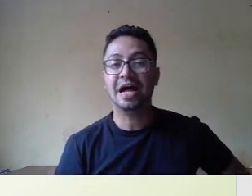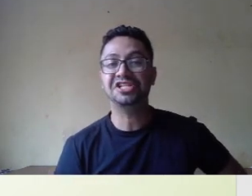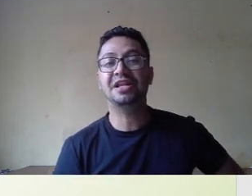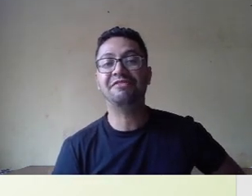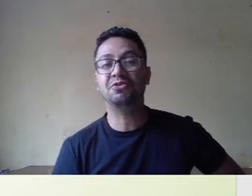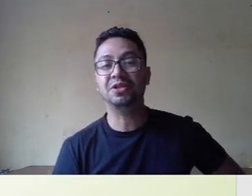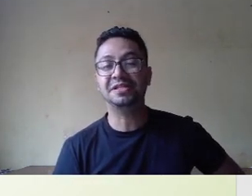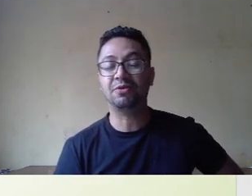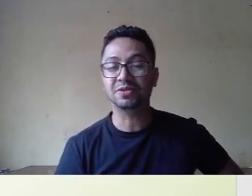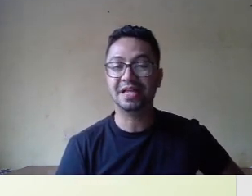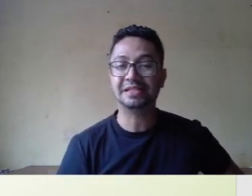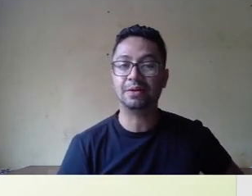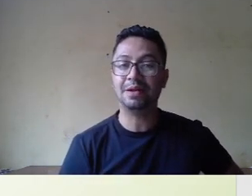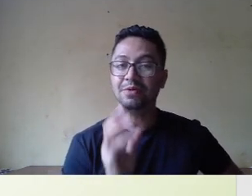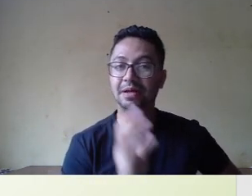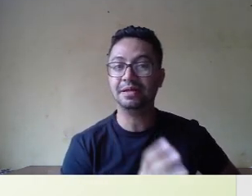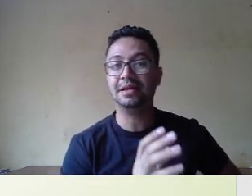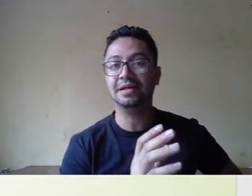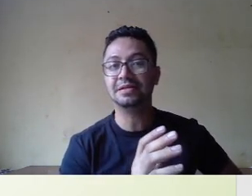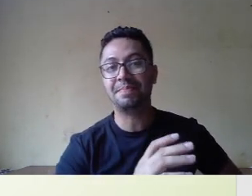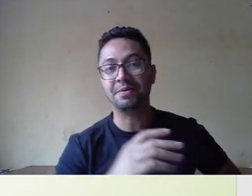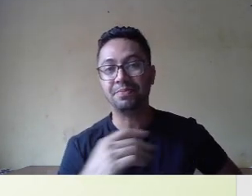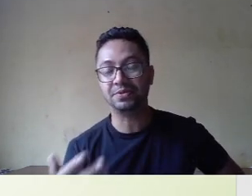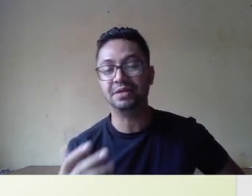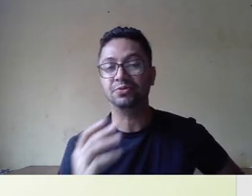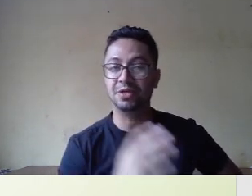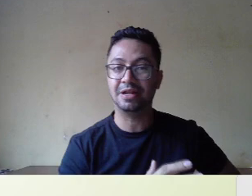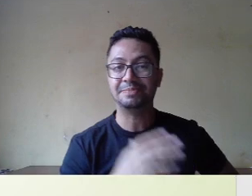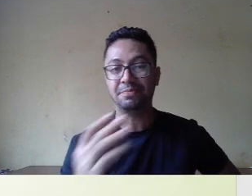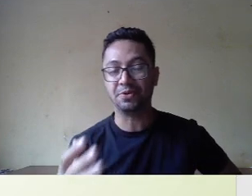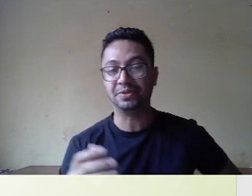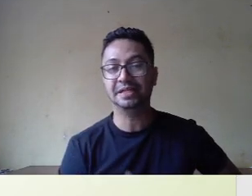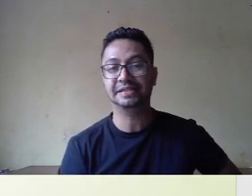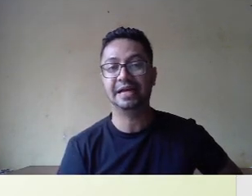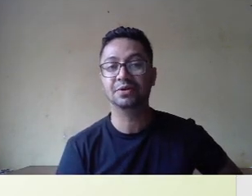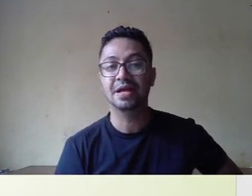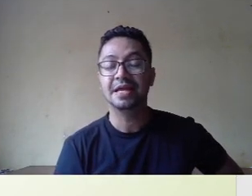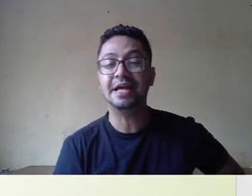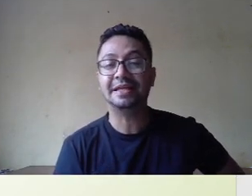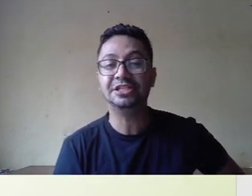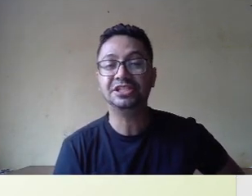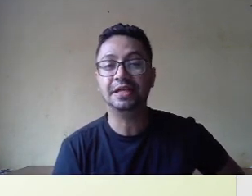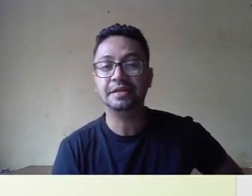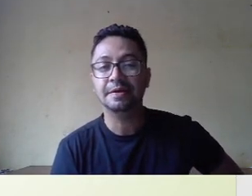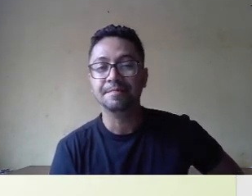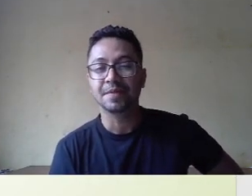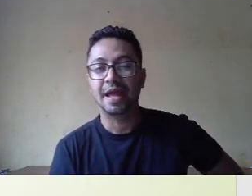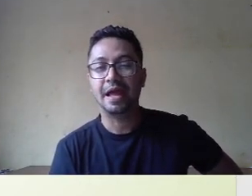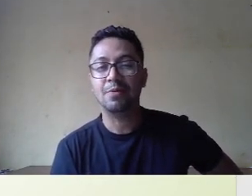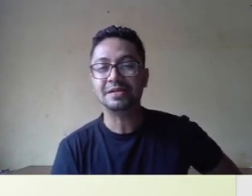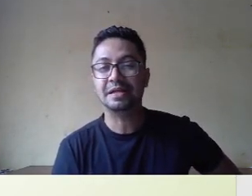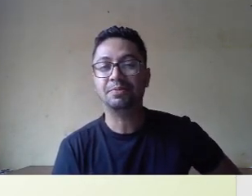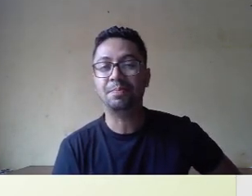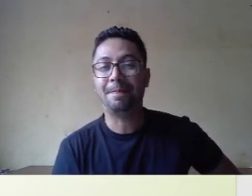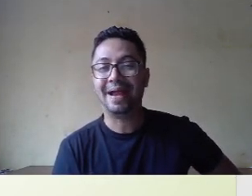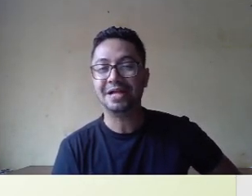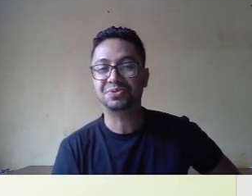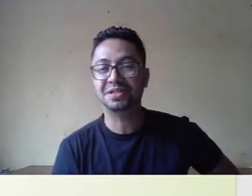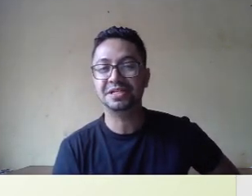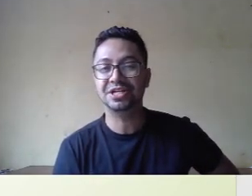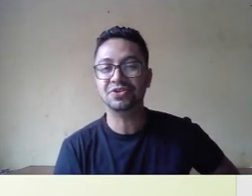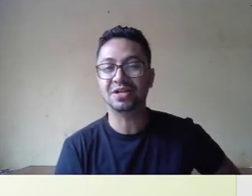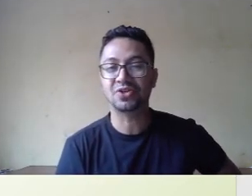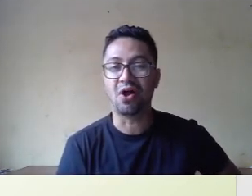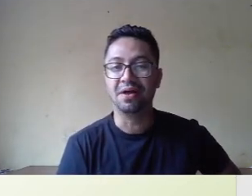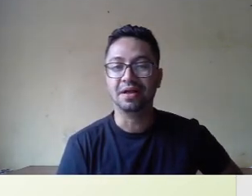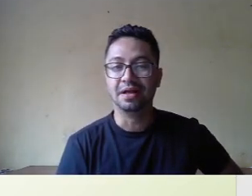Isso a gente levando em consideração a língua inglesa para o português, do inglês para o português, certo? E aqui a gente tem um exemplo prático